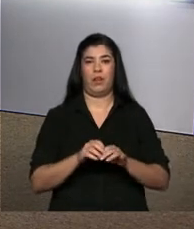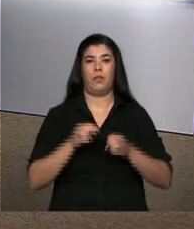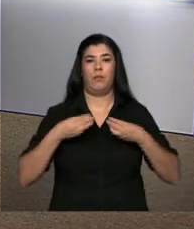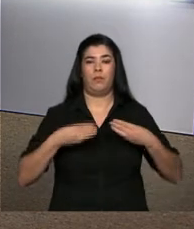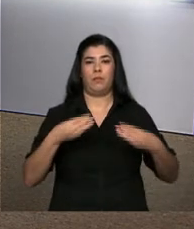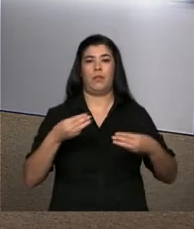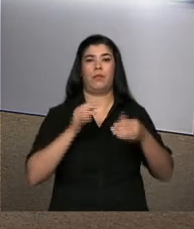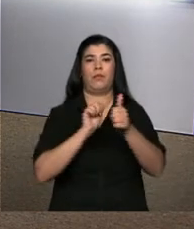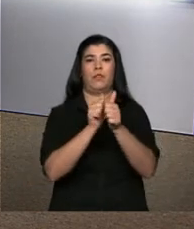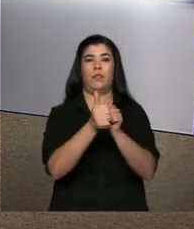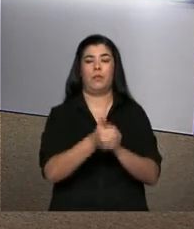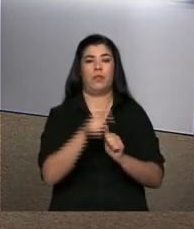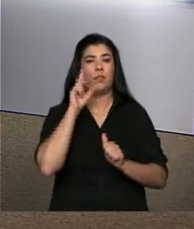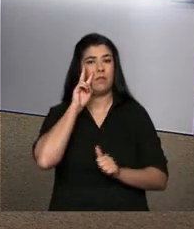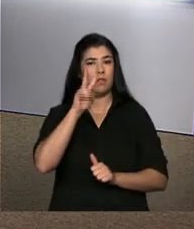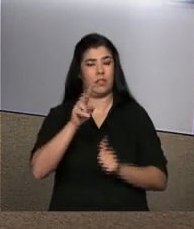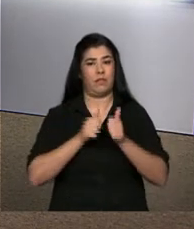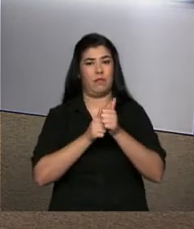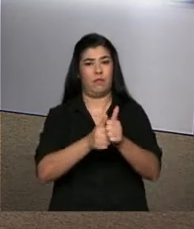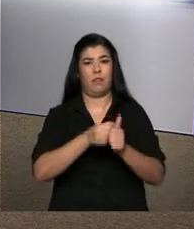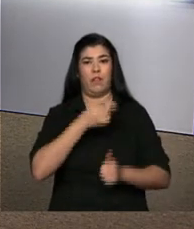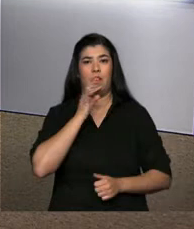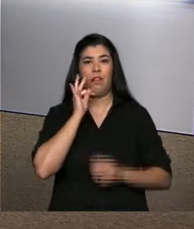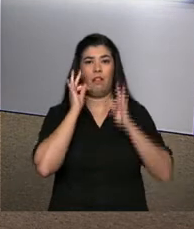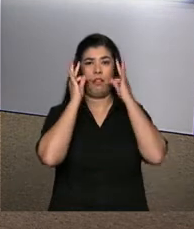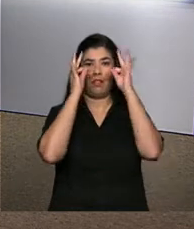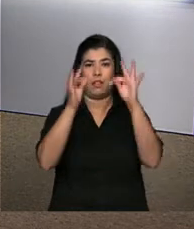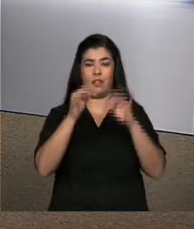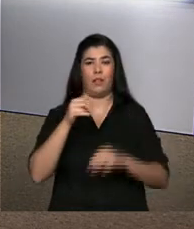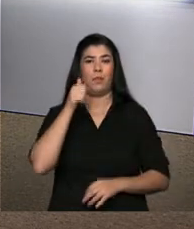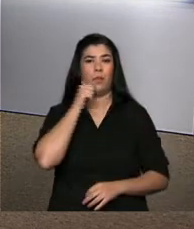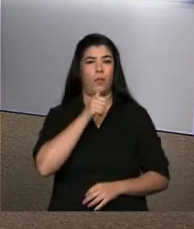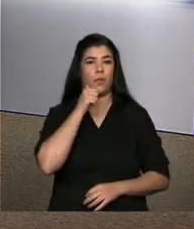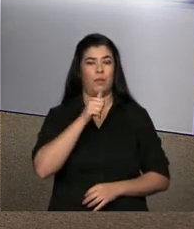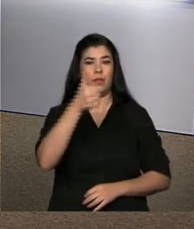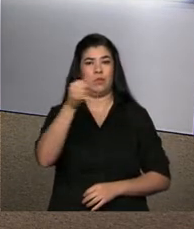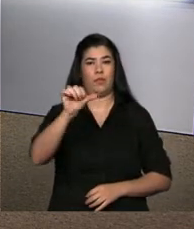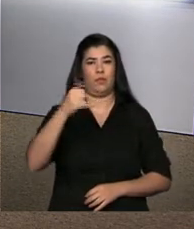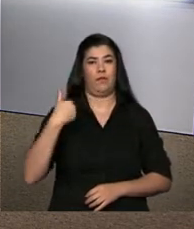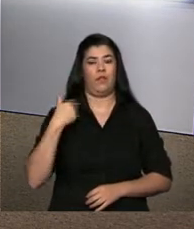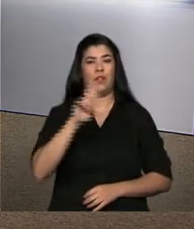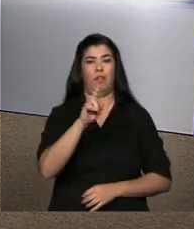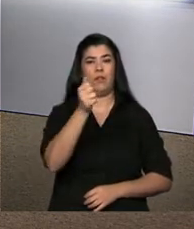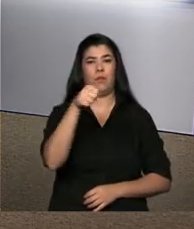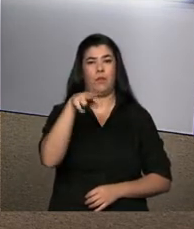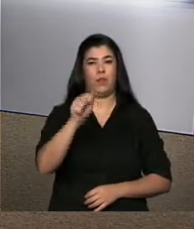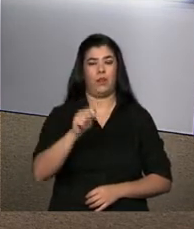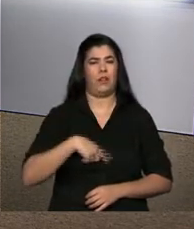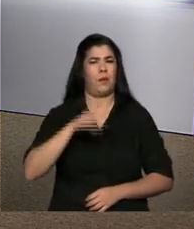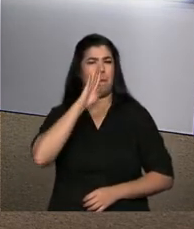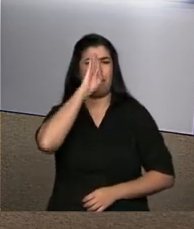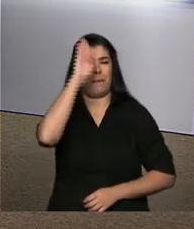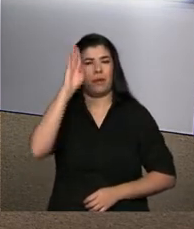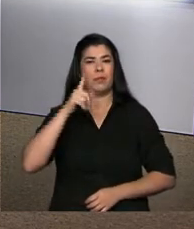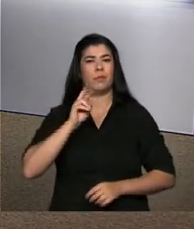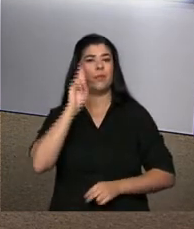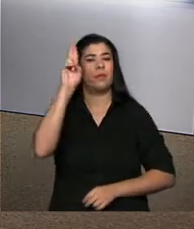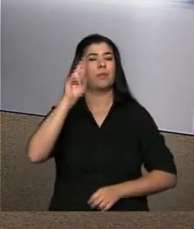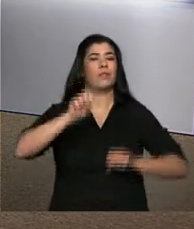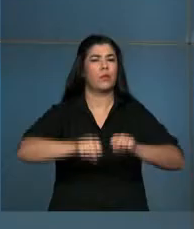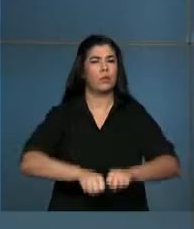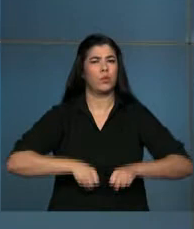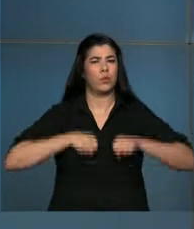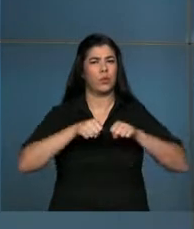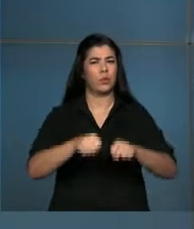você acompanha o depoimento de Ana Sátila. Ela tem 19 anos e é um dos principais nomes do Brasil na canoagem slalom